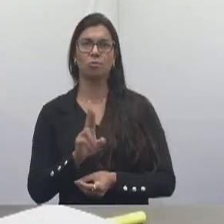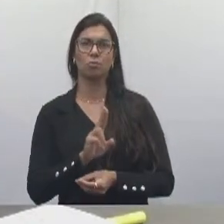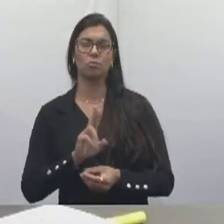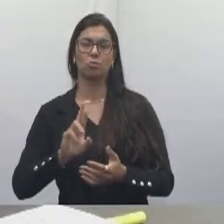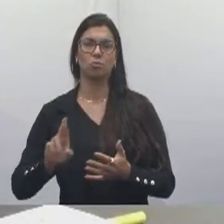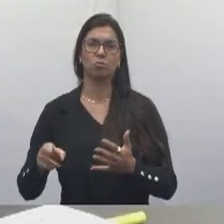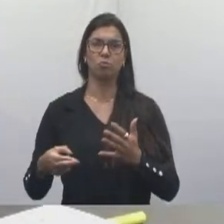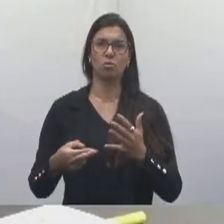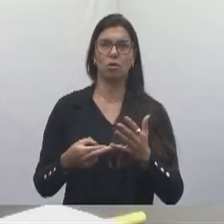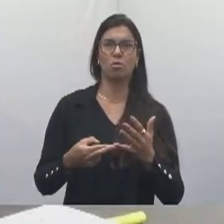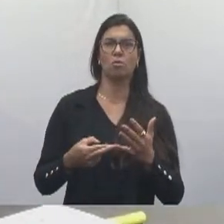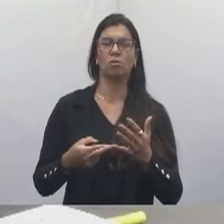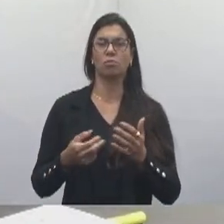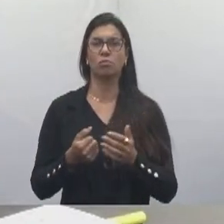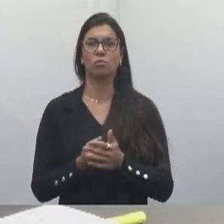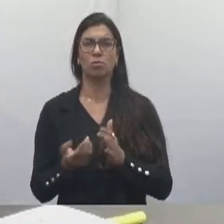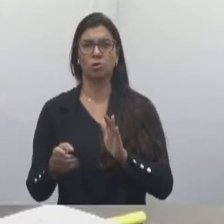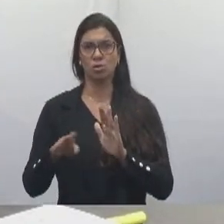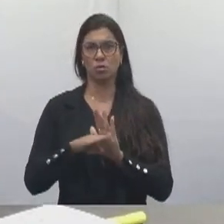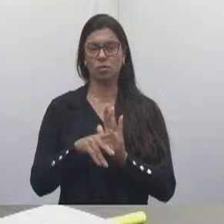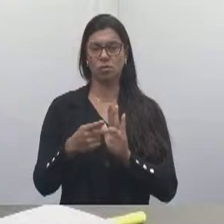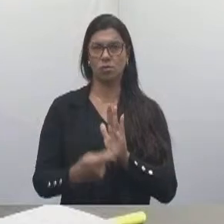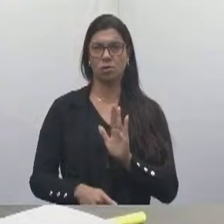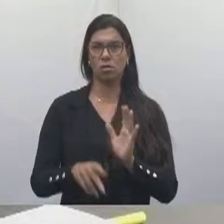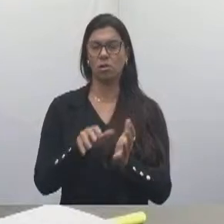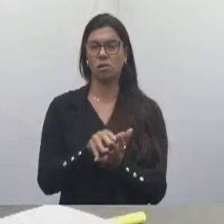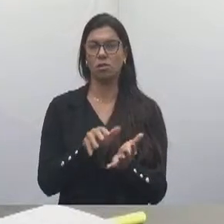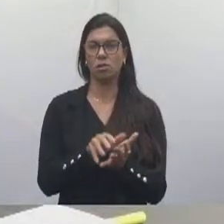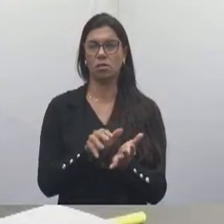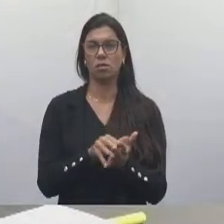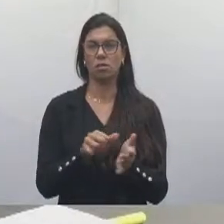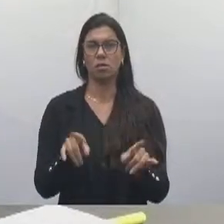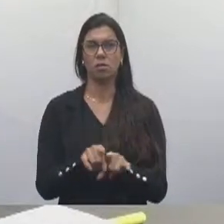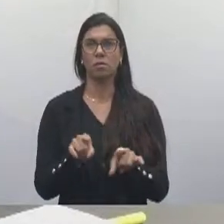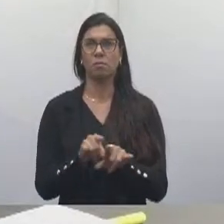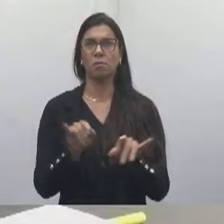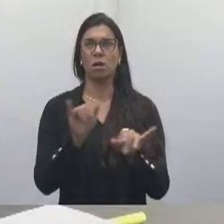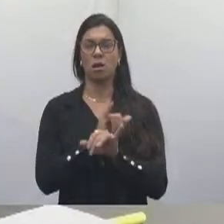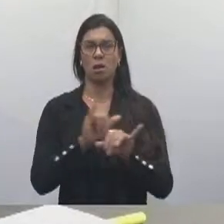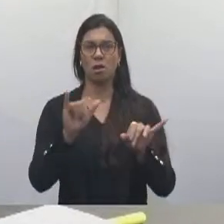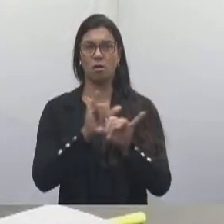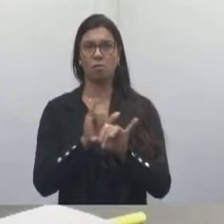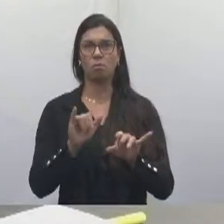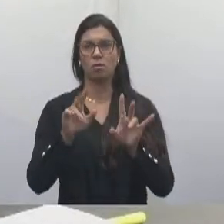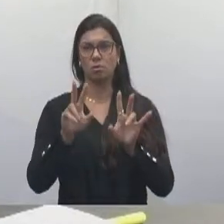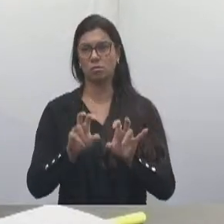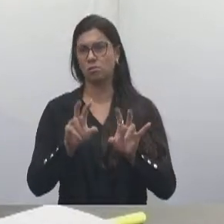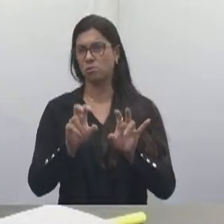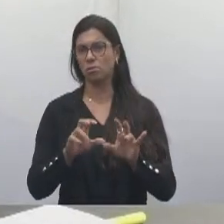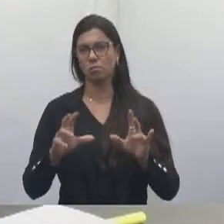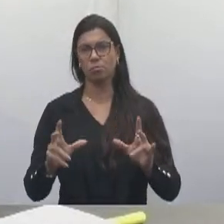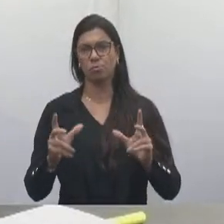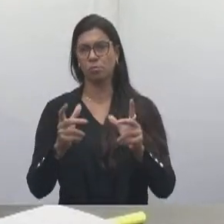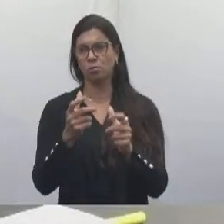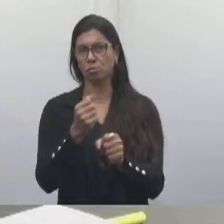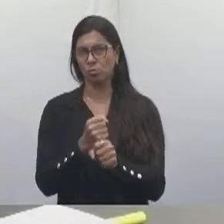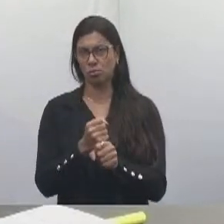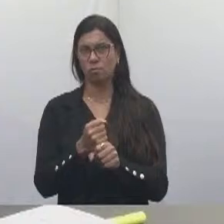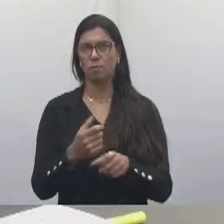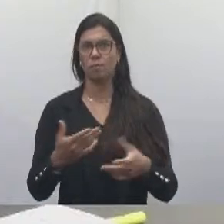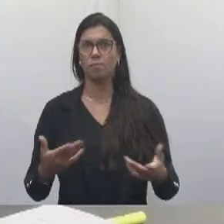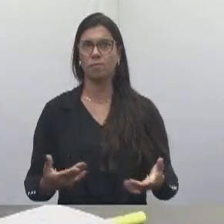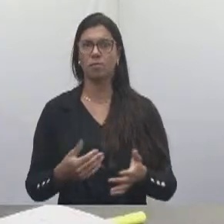os cidadãos sobre as despesas, as receitas e também, nesse caso